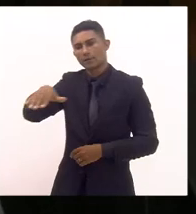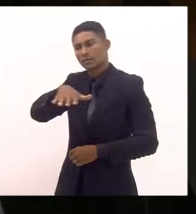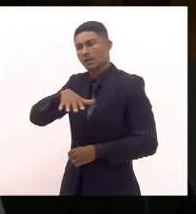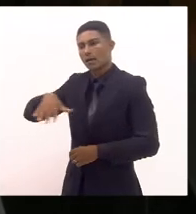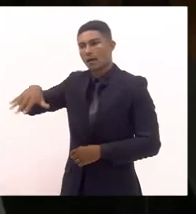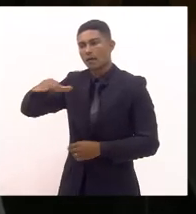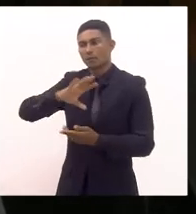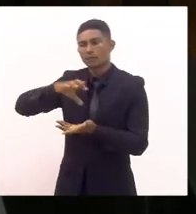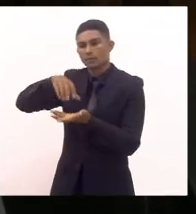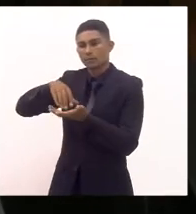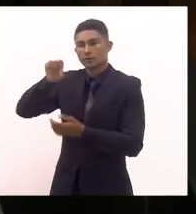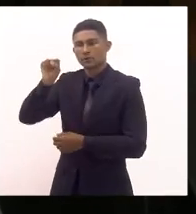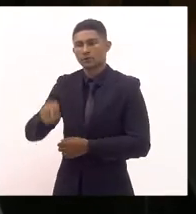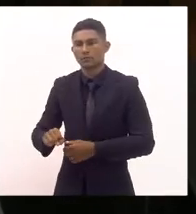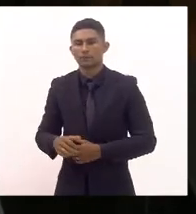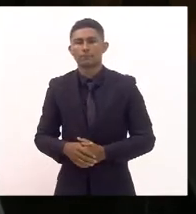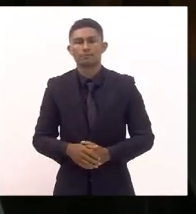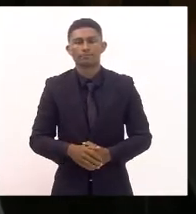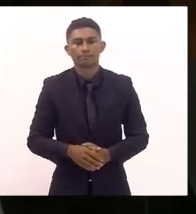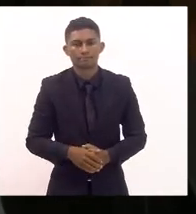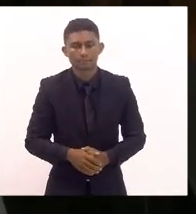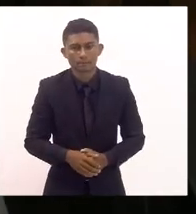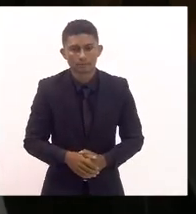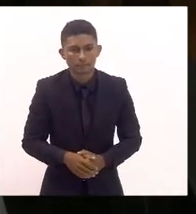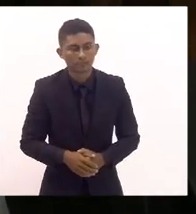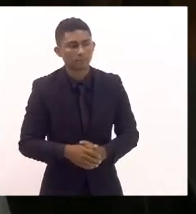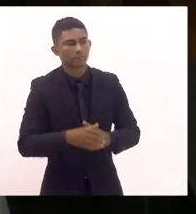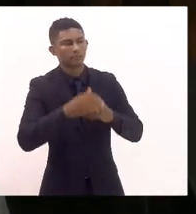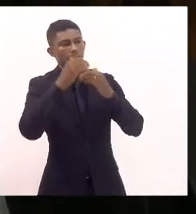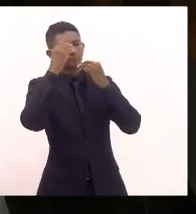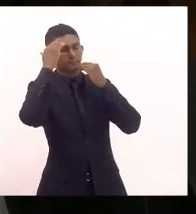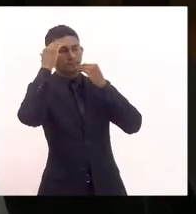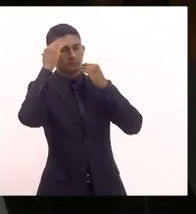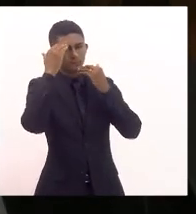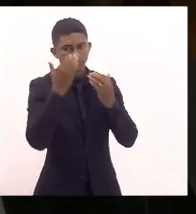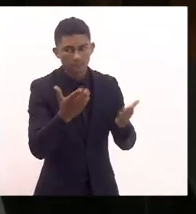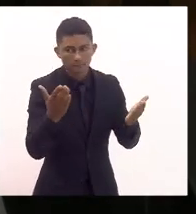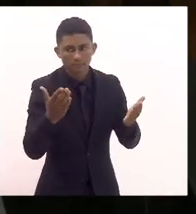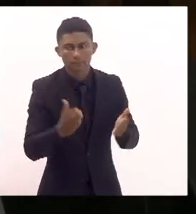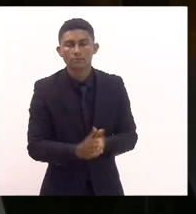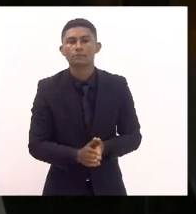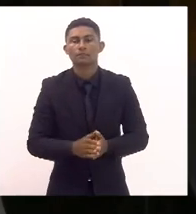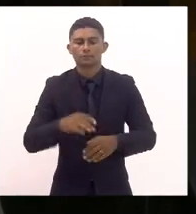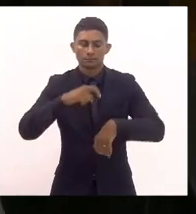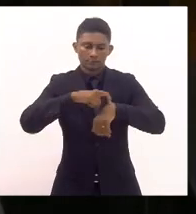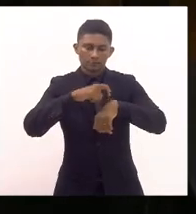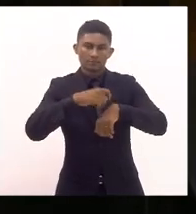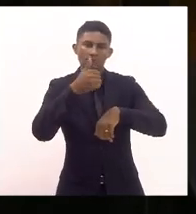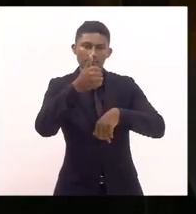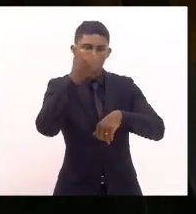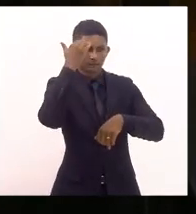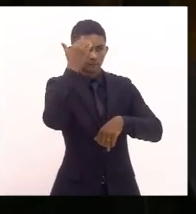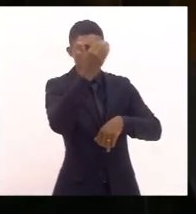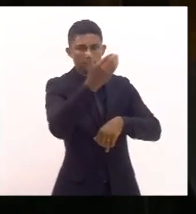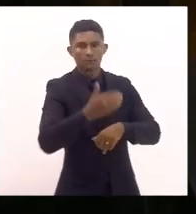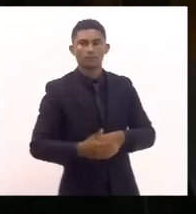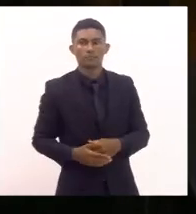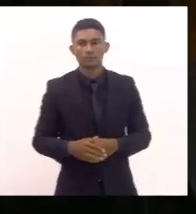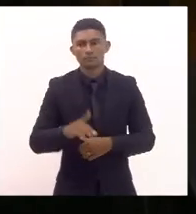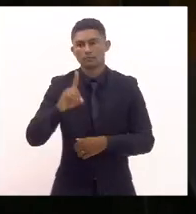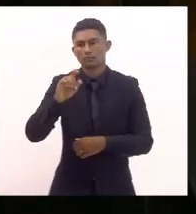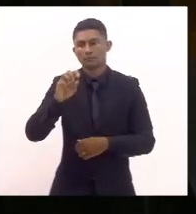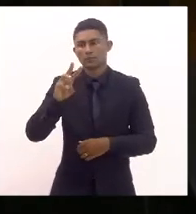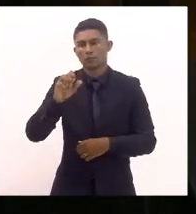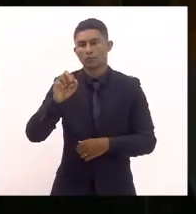centro-sul Fluminense Presidente muito obrigado por ceder esse espaço nosso